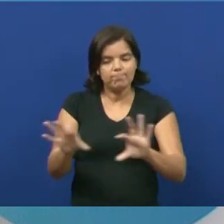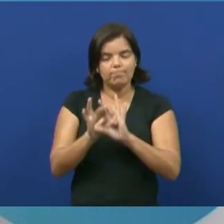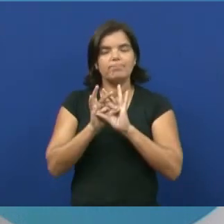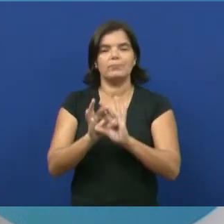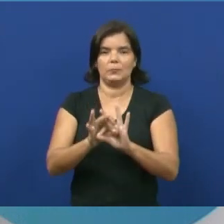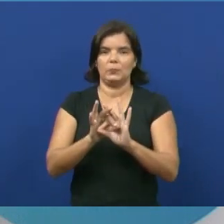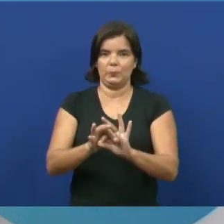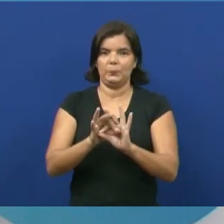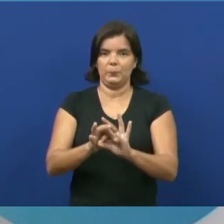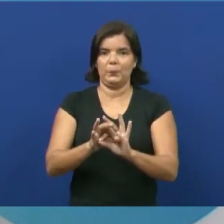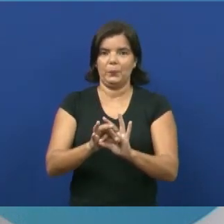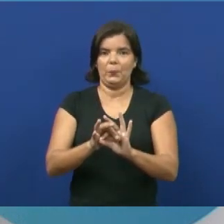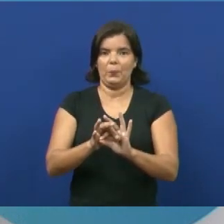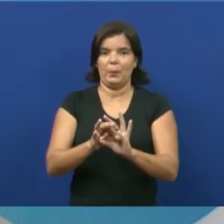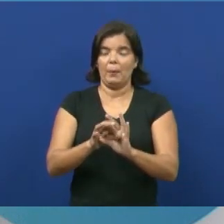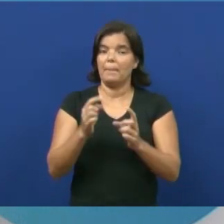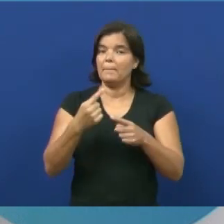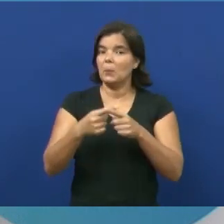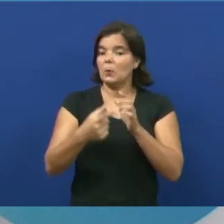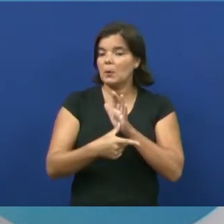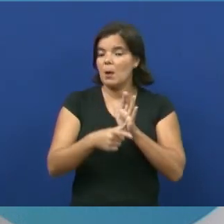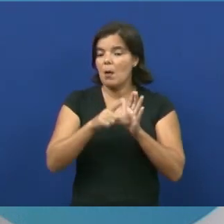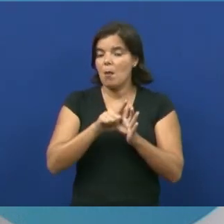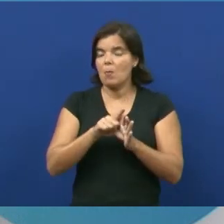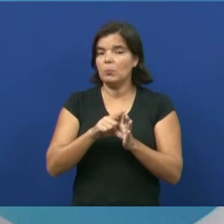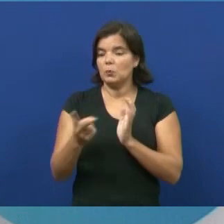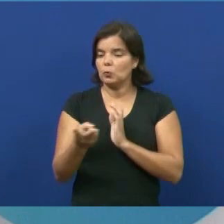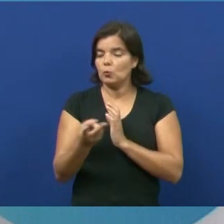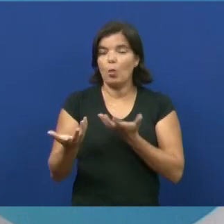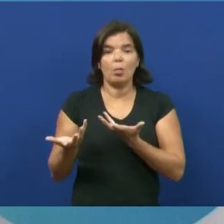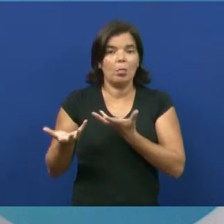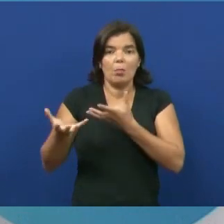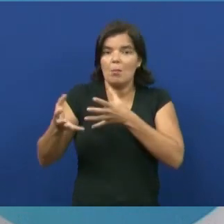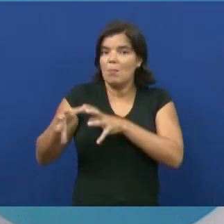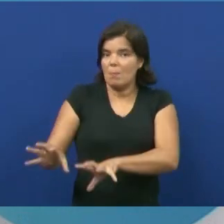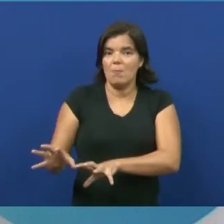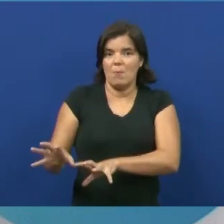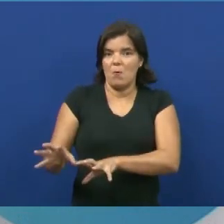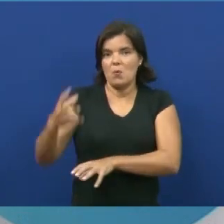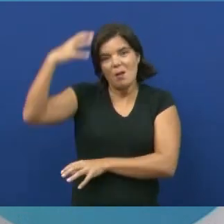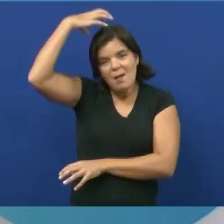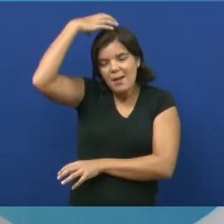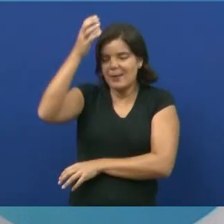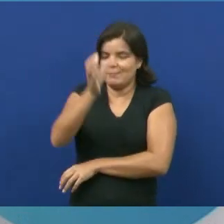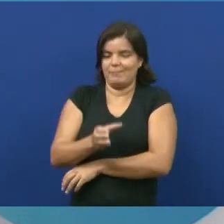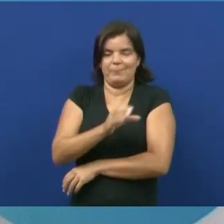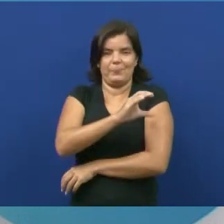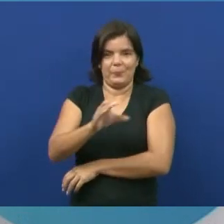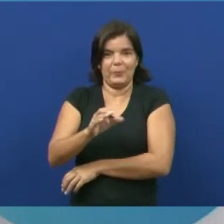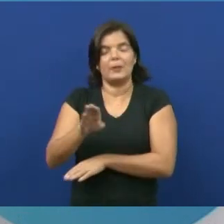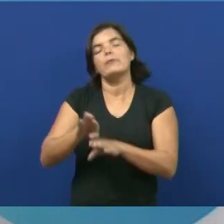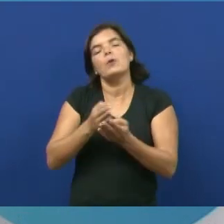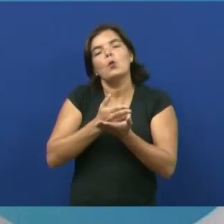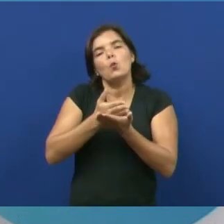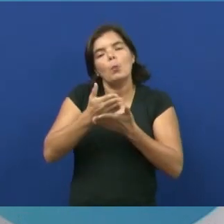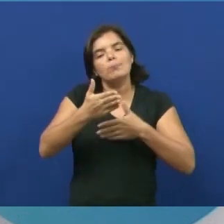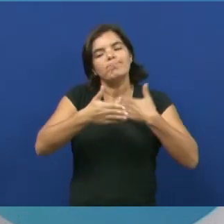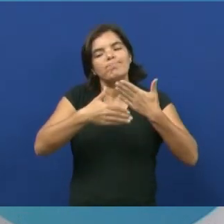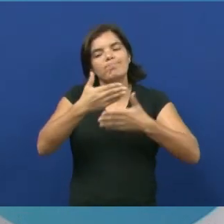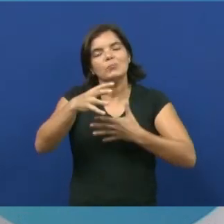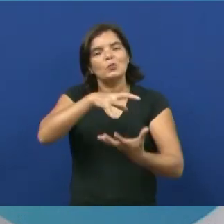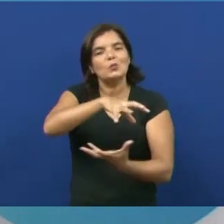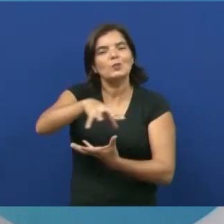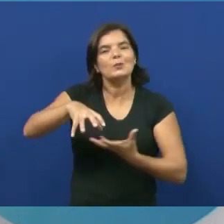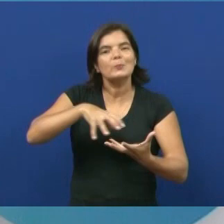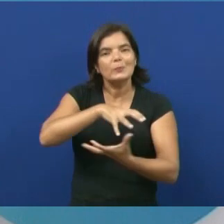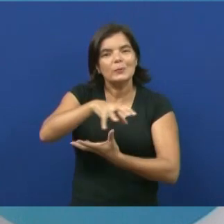se unir, né? Porque ambos não querem um rei católico e vão iniciar o processo